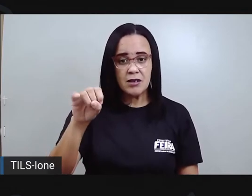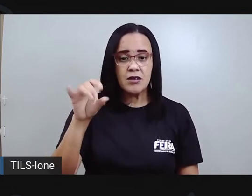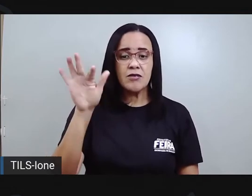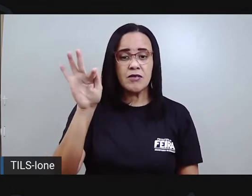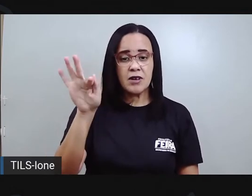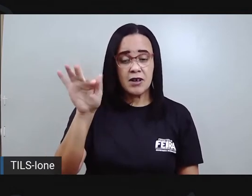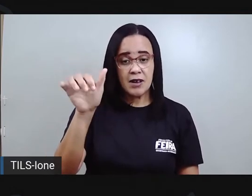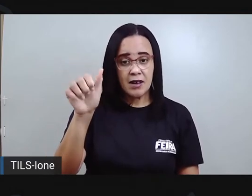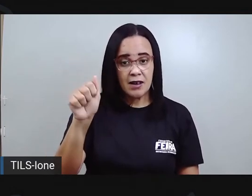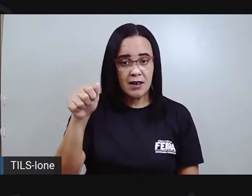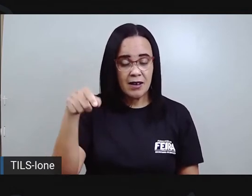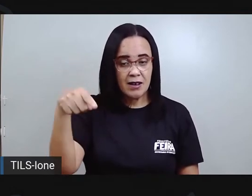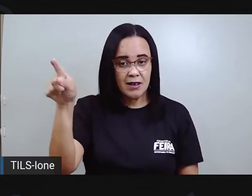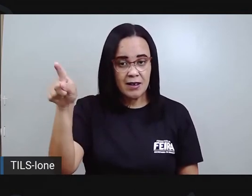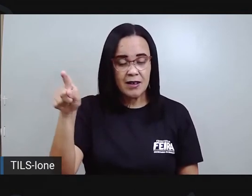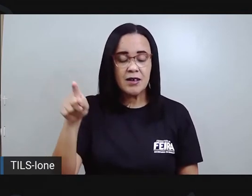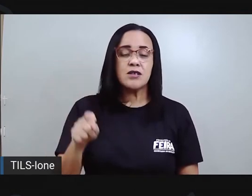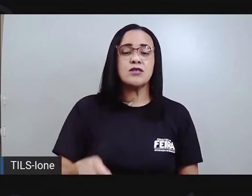fá,